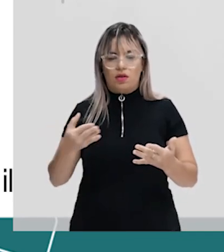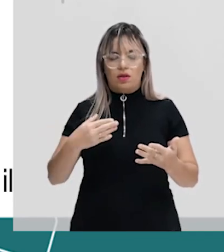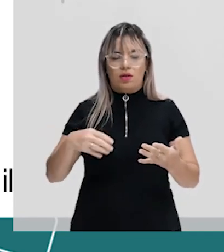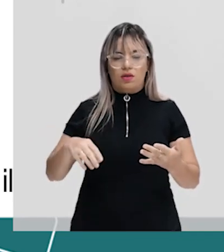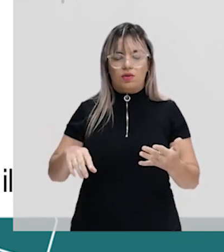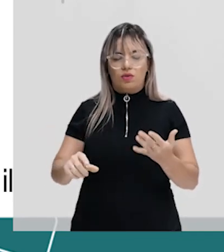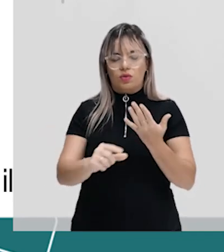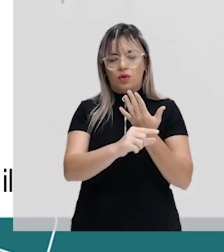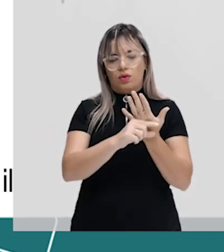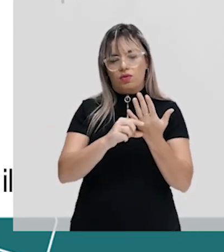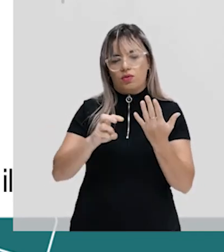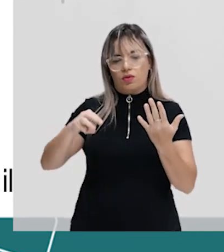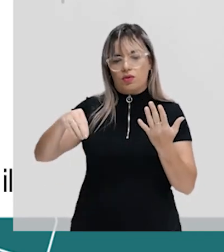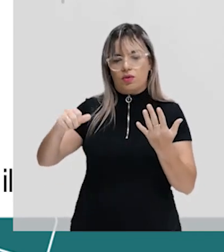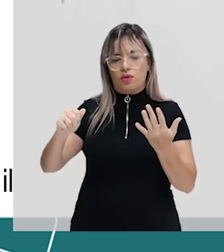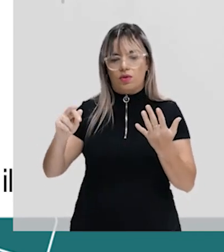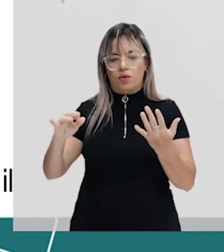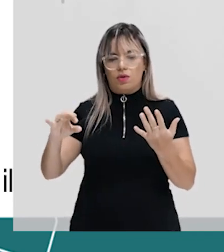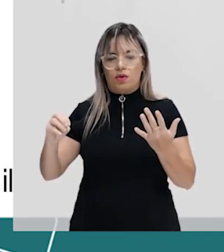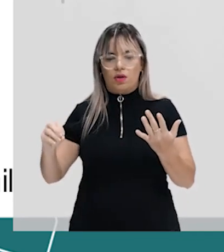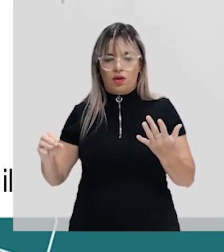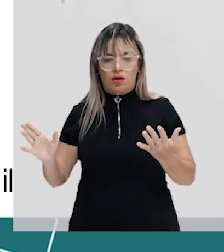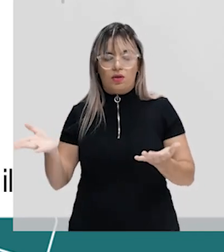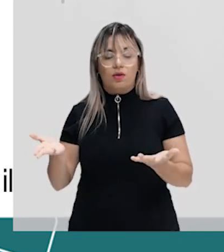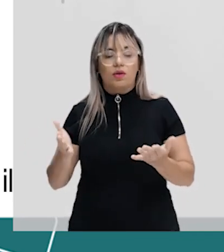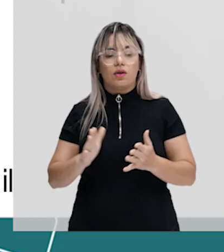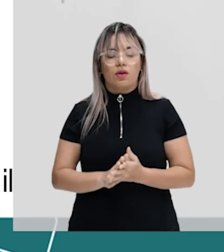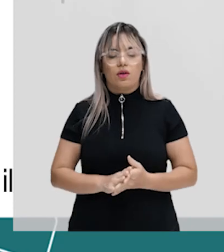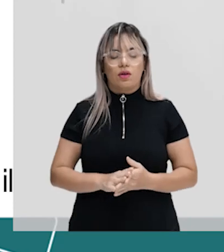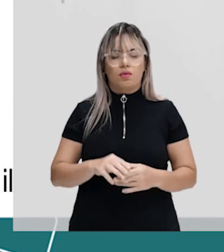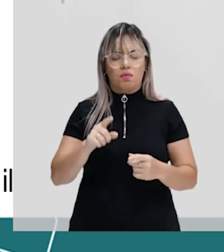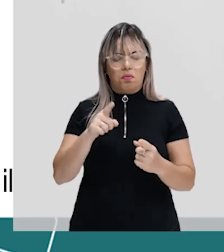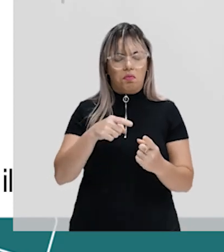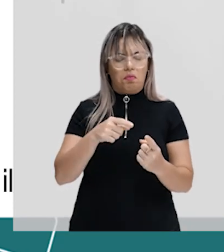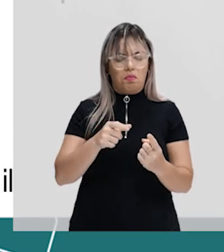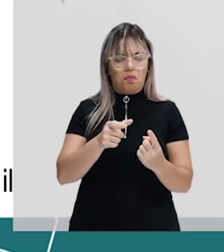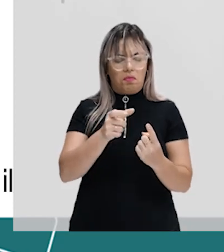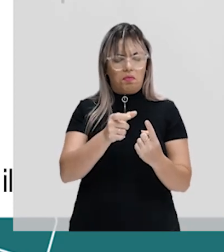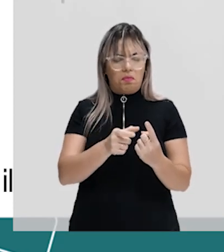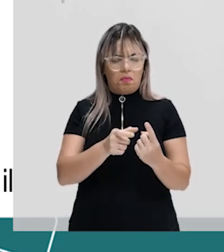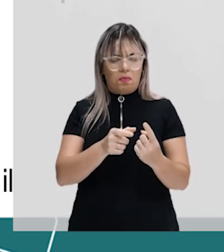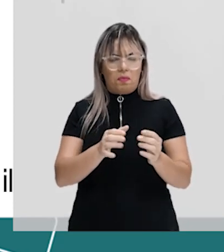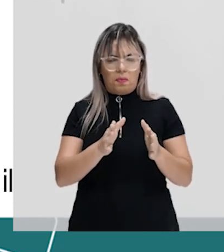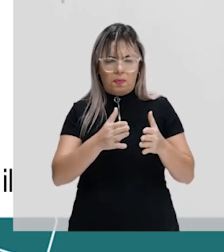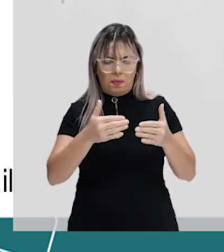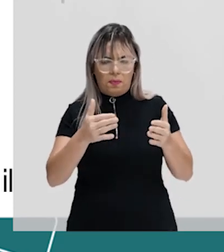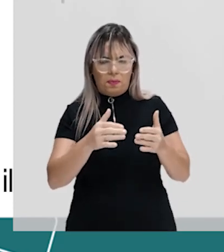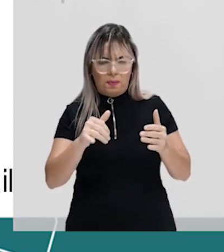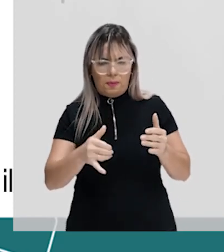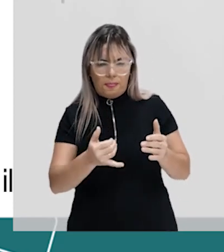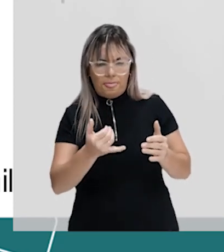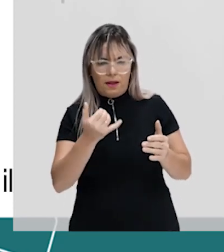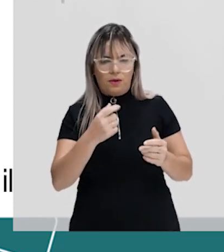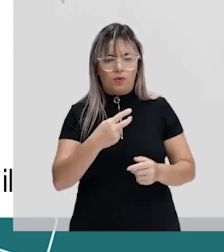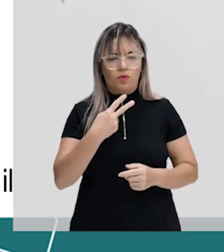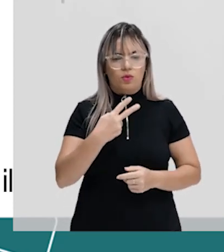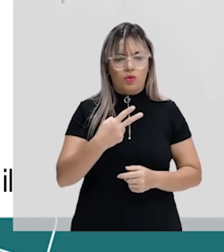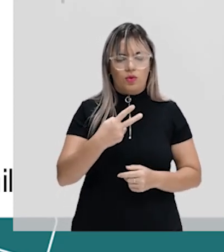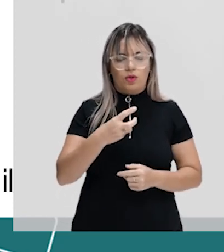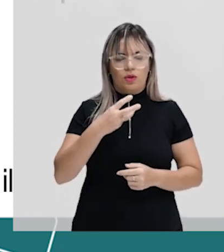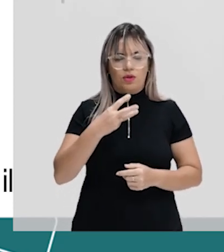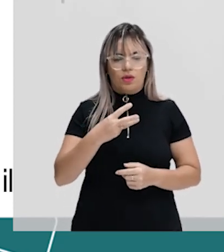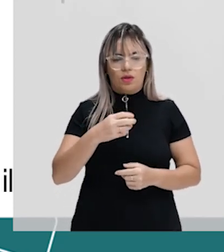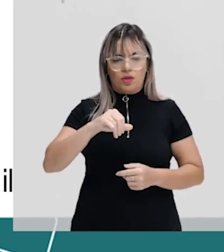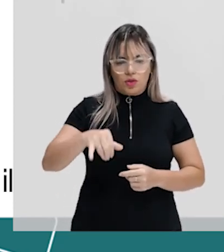o prazo. O por, o cento, o mês. O ágio, porcentagem, 10, 100 mil.